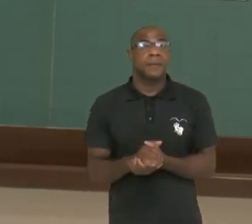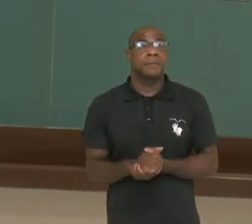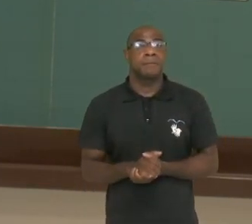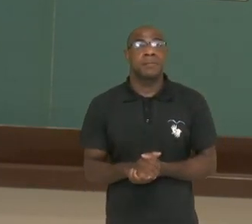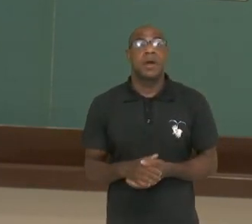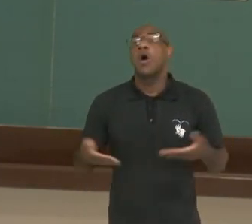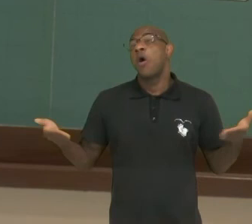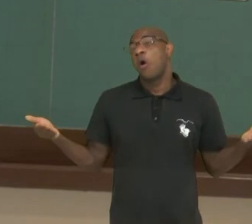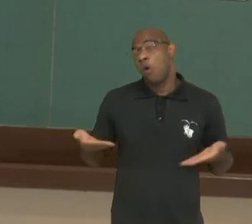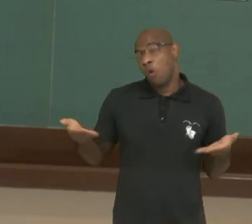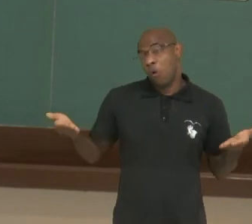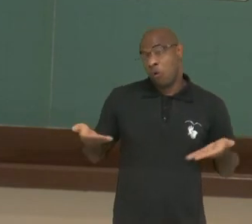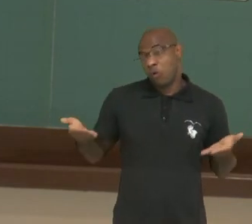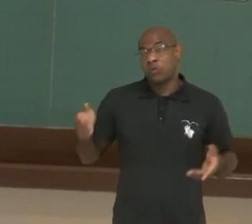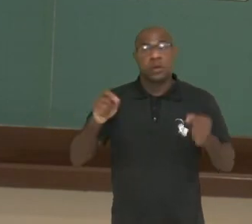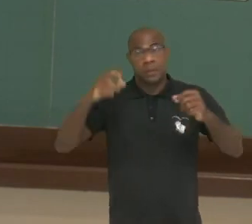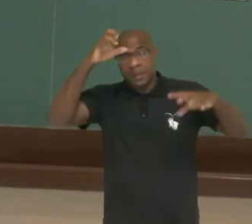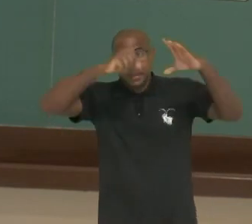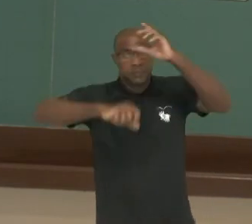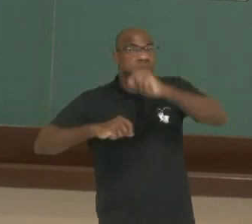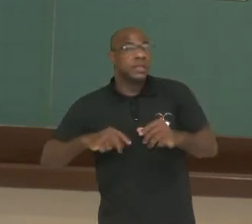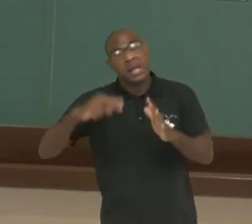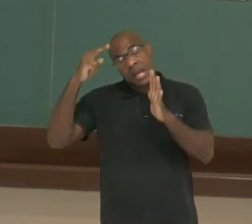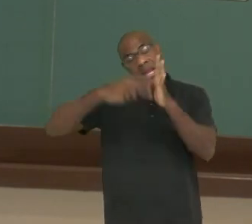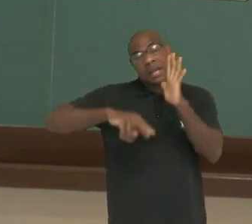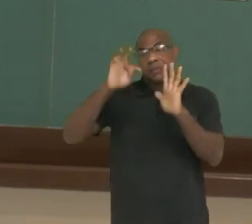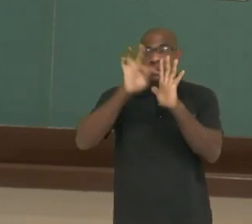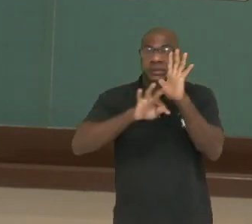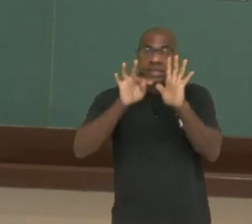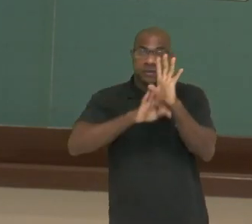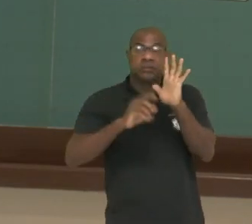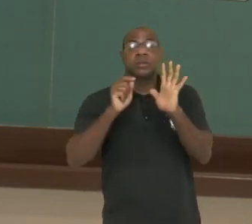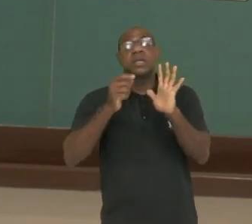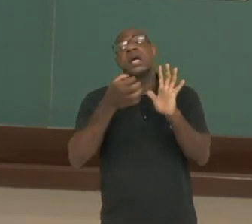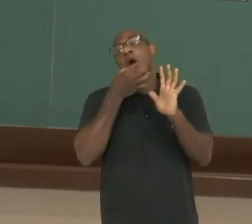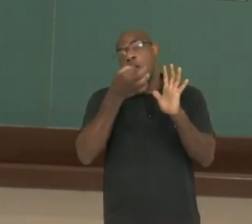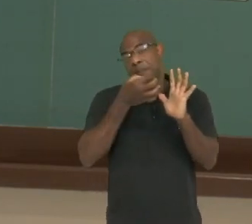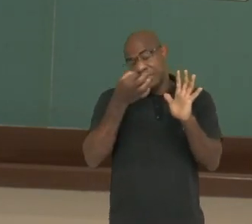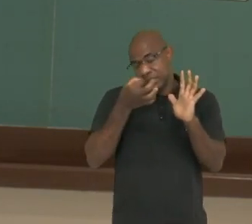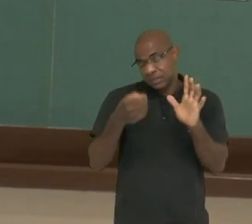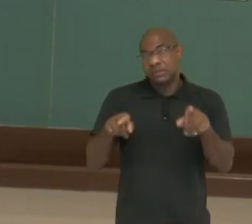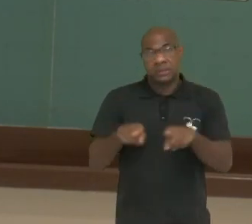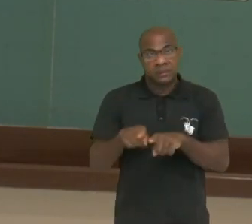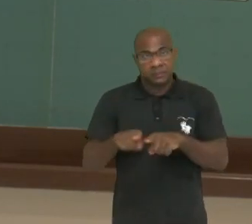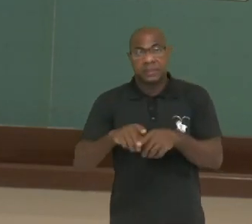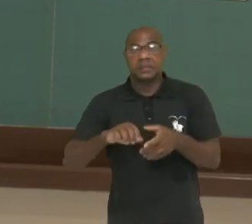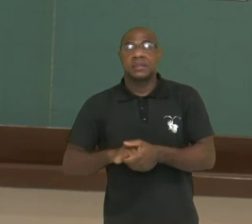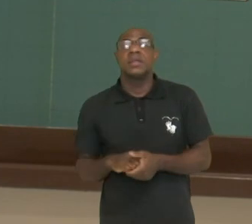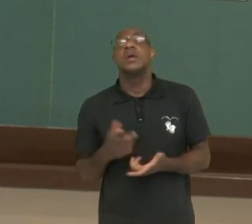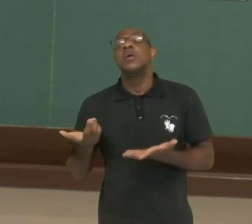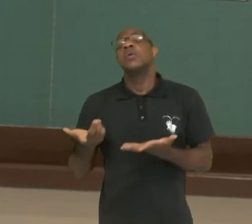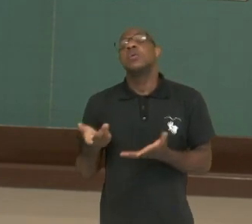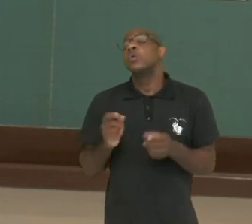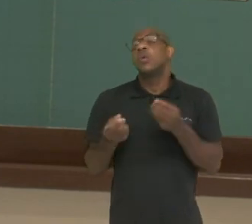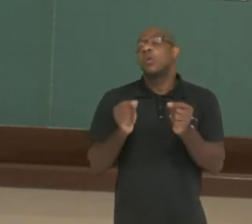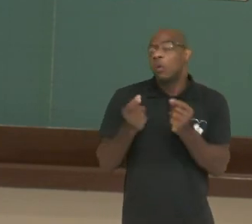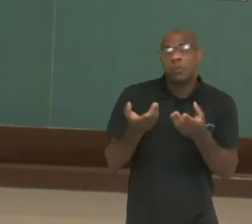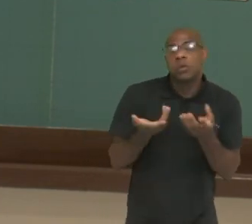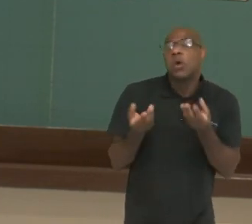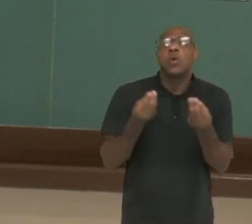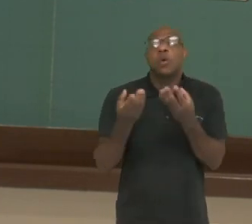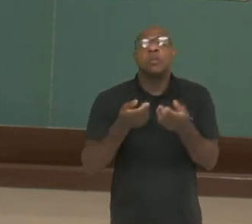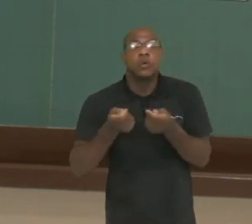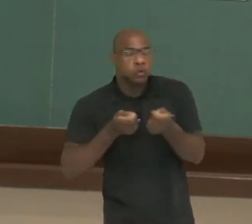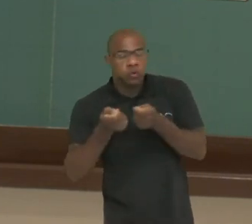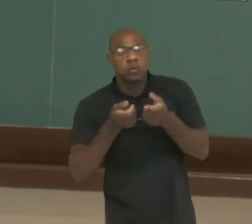nessa aula, nós lemos o fragmento de um texto que apresenta a opinião sobre a vulnerabilidade dos jovens ao consumismo e